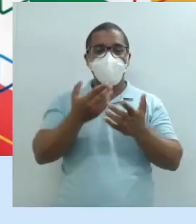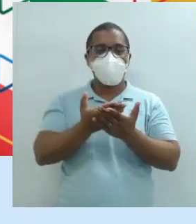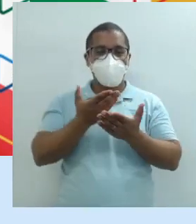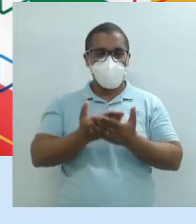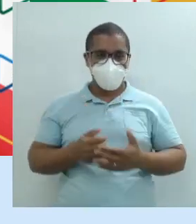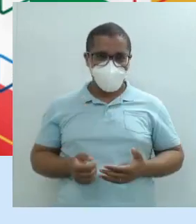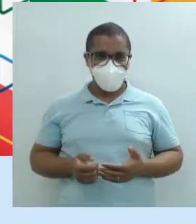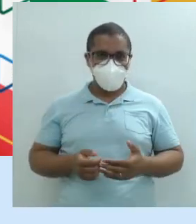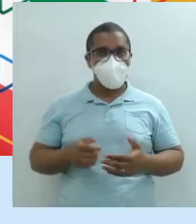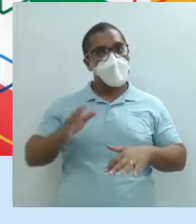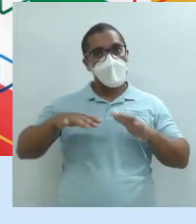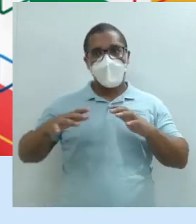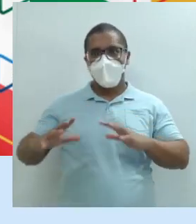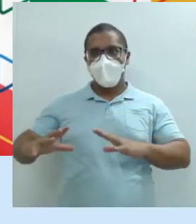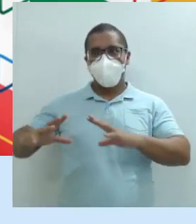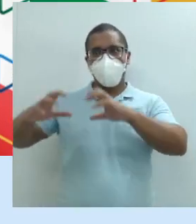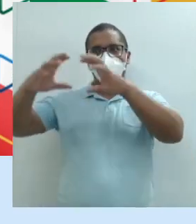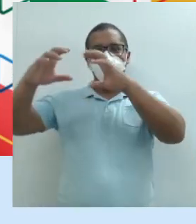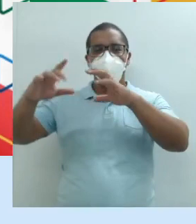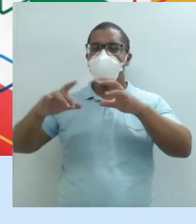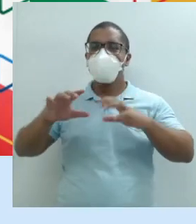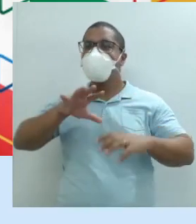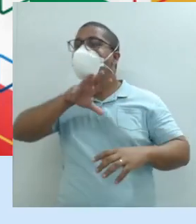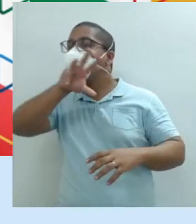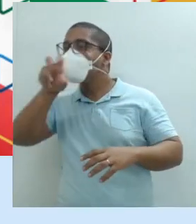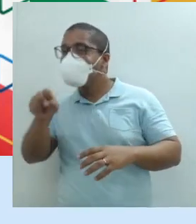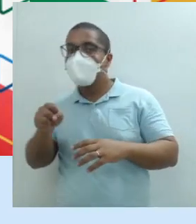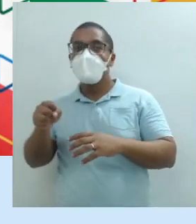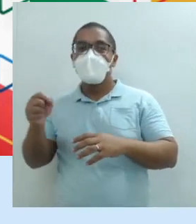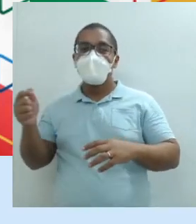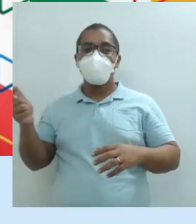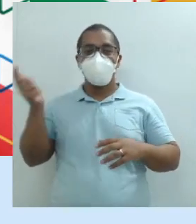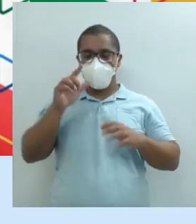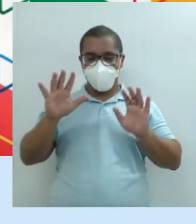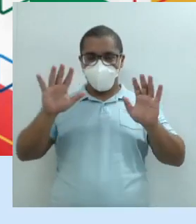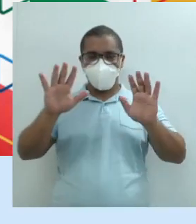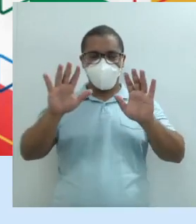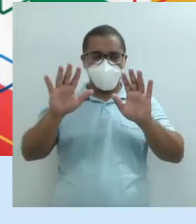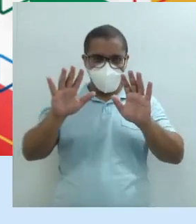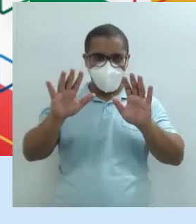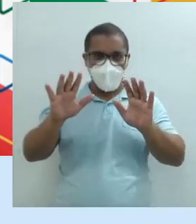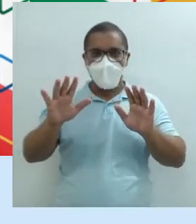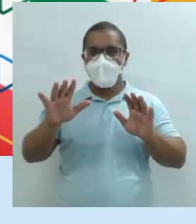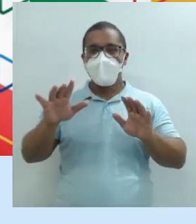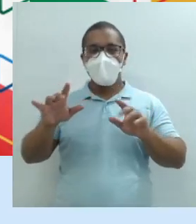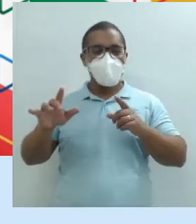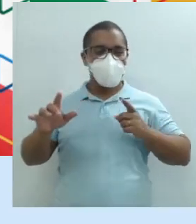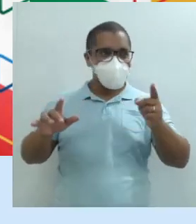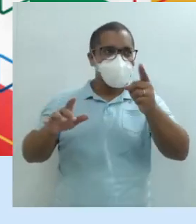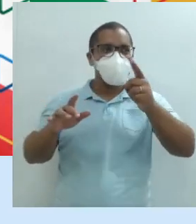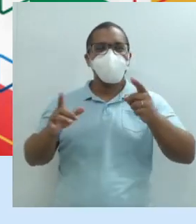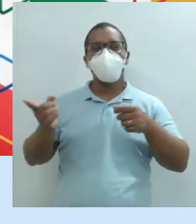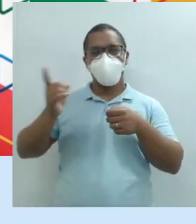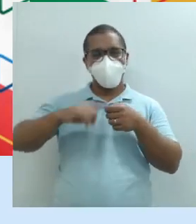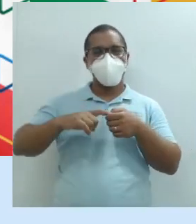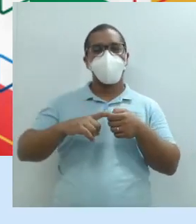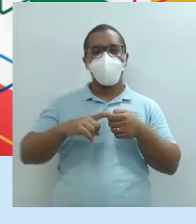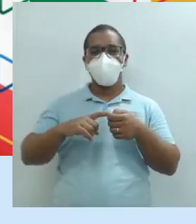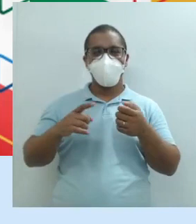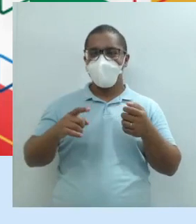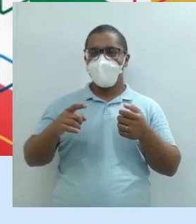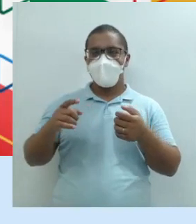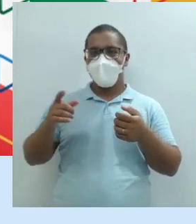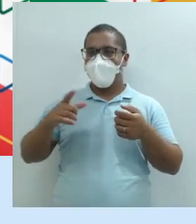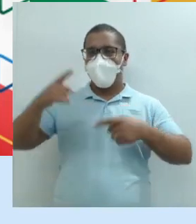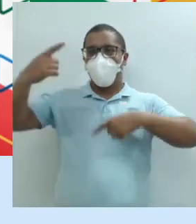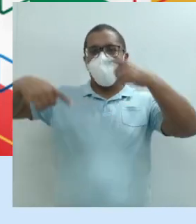não tem confusão, o Sport ganha ou perde, o Santa Cruz, ai meu Deus, ganha, pronto, ou perde também,